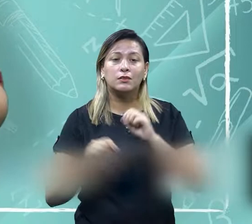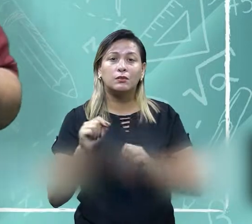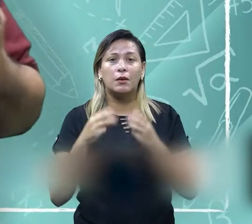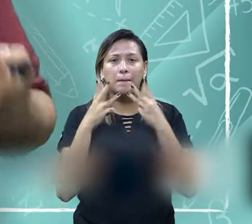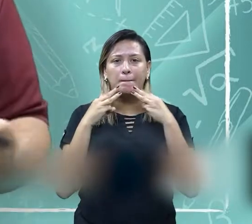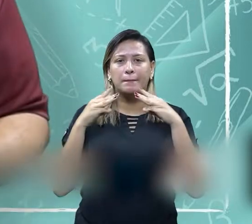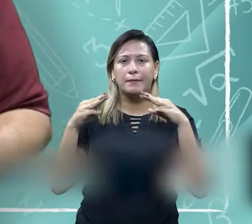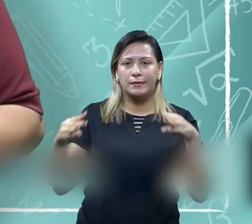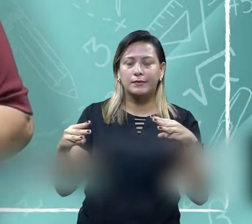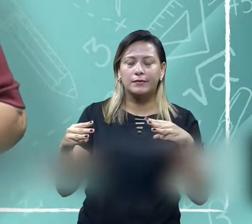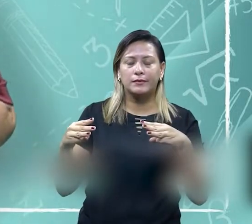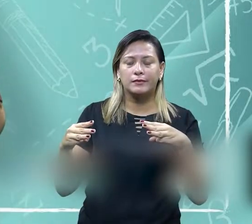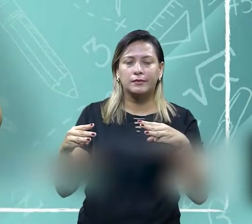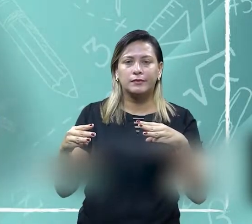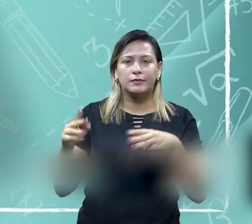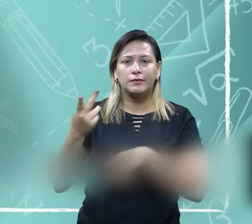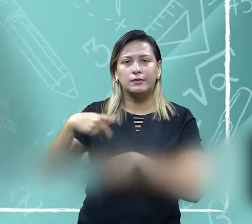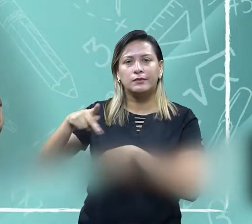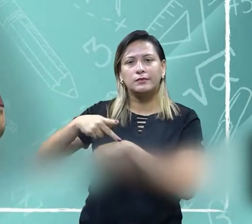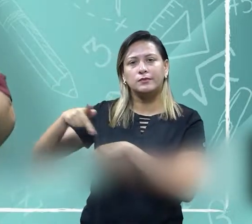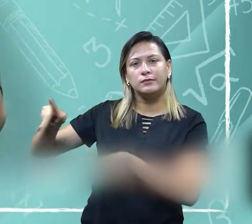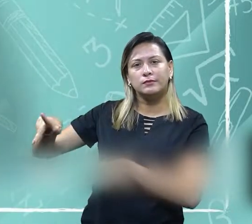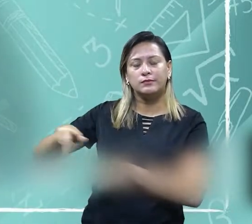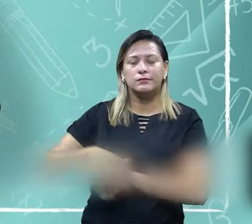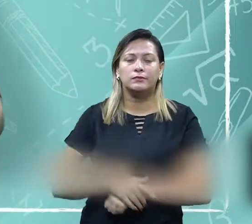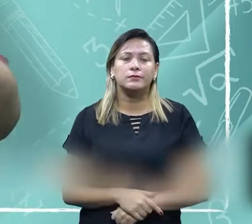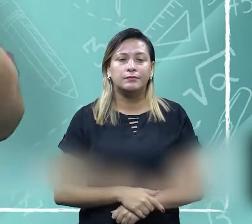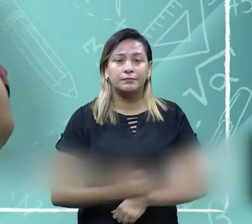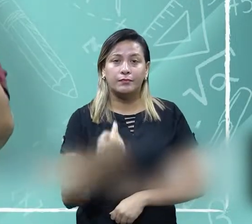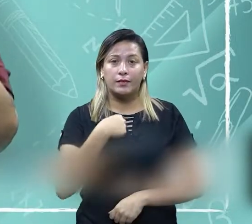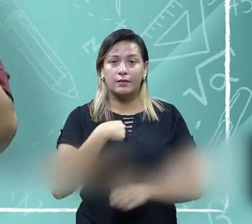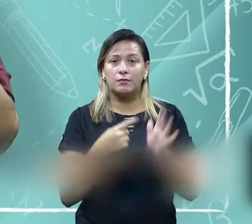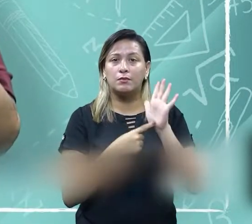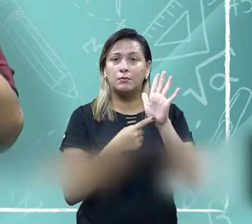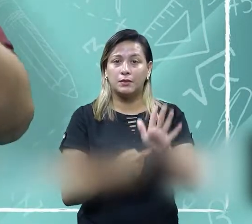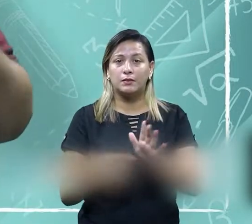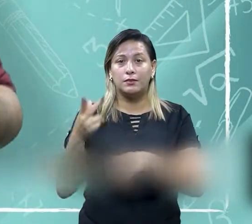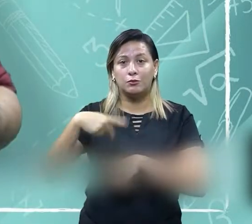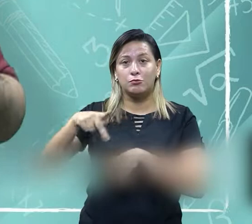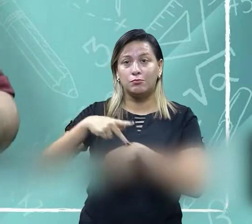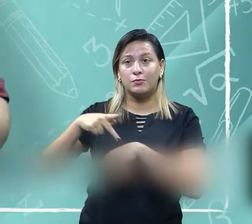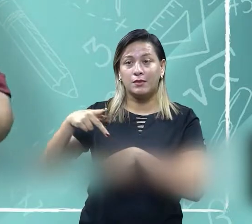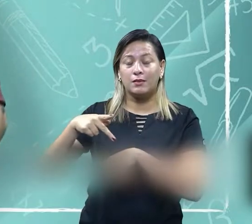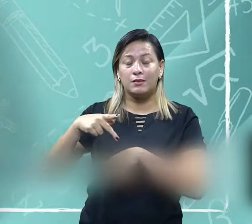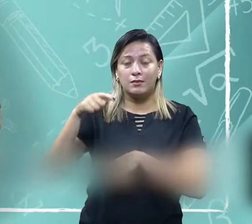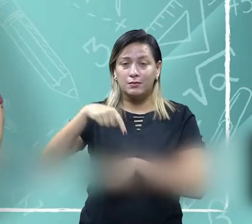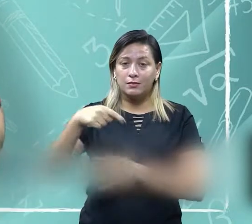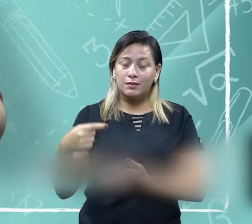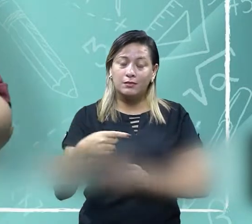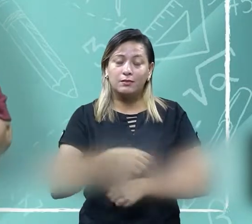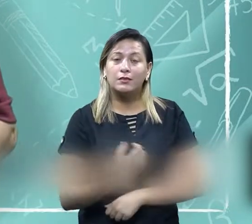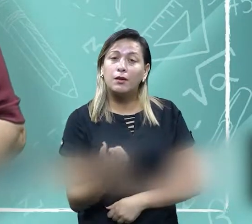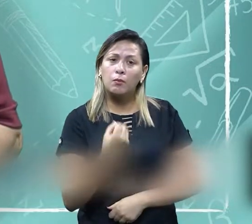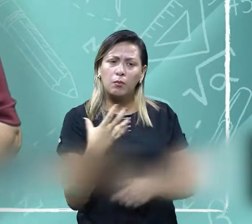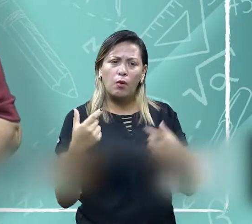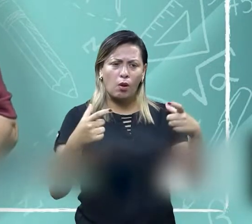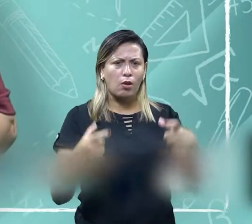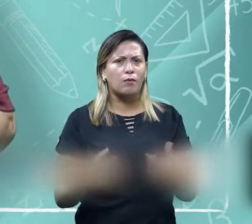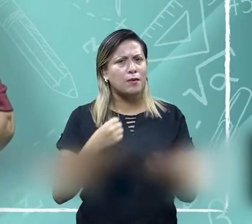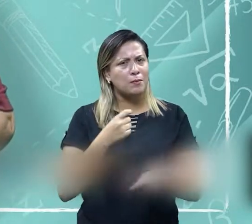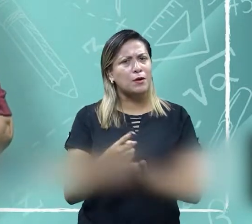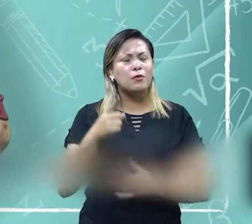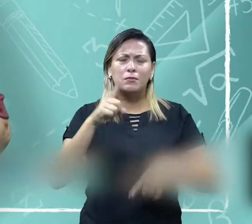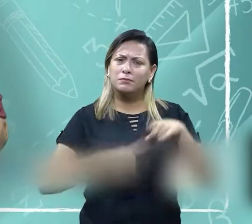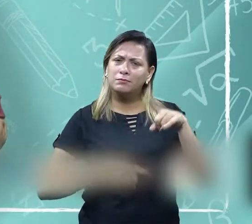marketing externo, ou seja, eu apresentar o meu país que aqui é um bom local para você comprar seus